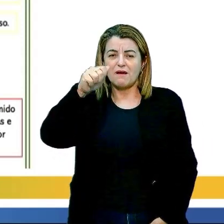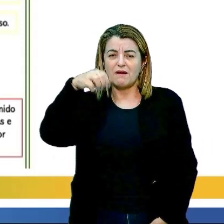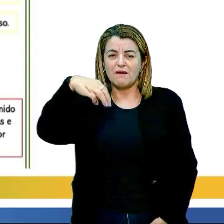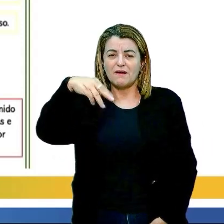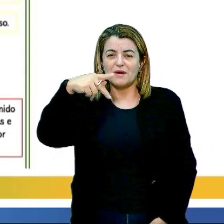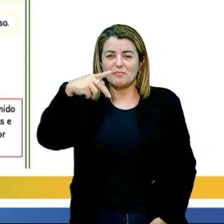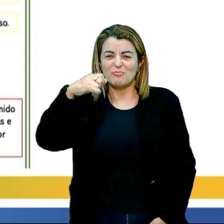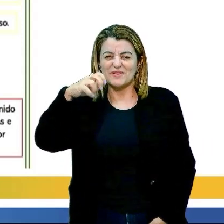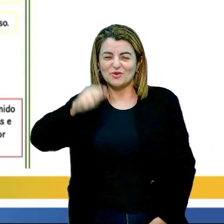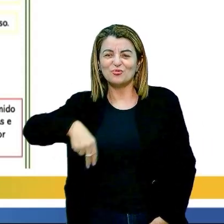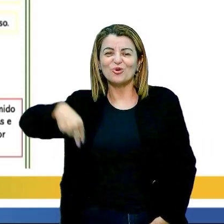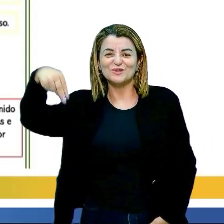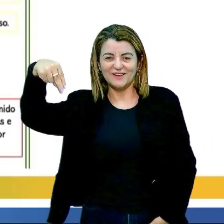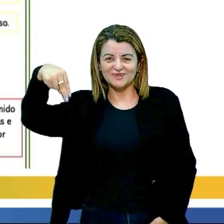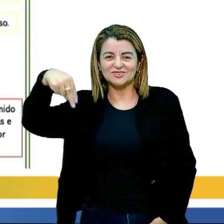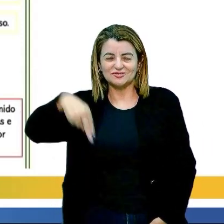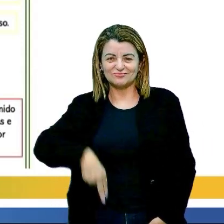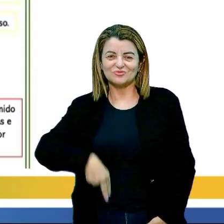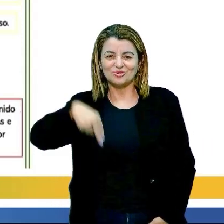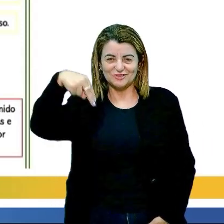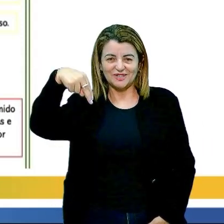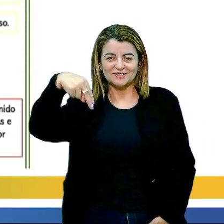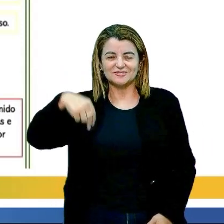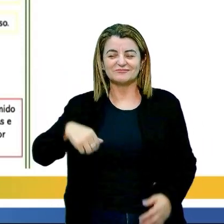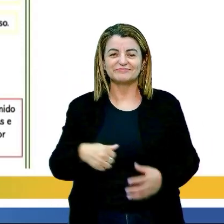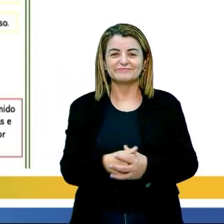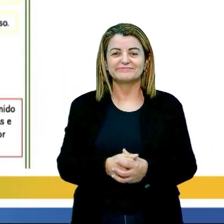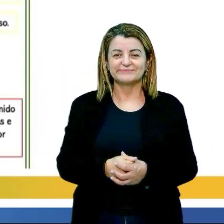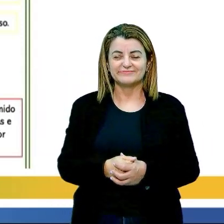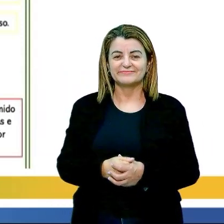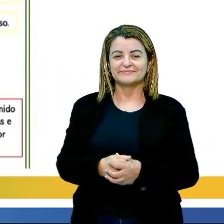com a Maria Bonita, vocês já ouviram falar dessa história.